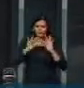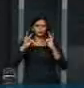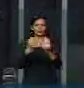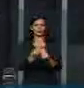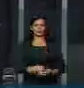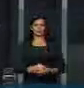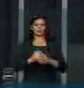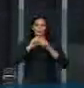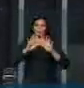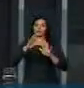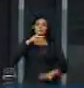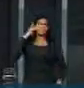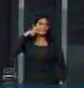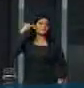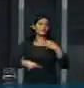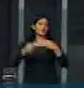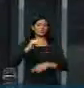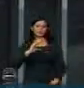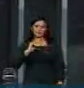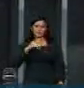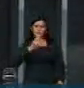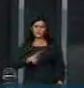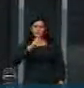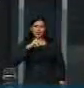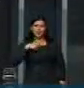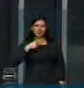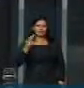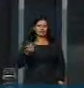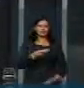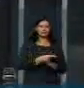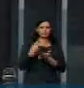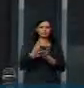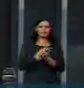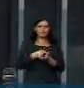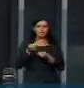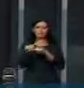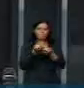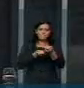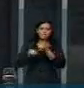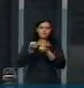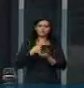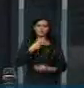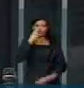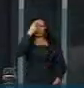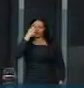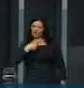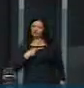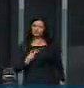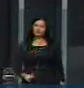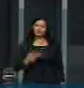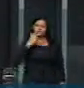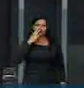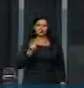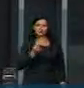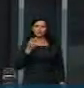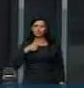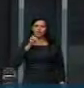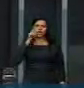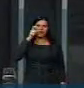Mas a política, como ciência sendo usada de forma leviana, egoísta, atendendo apenas a